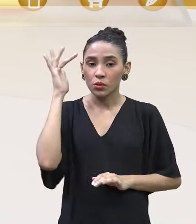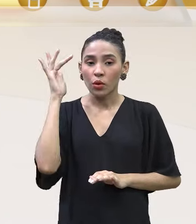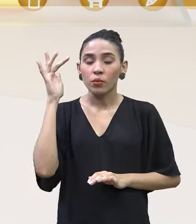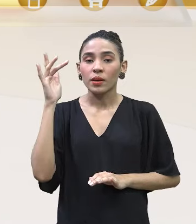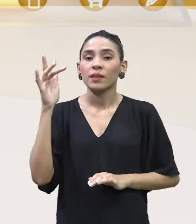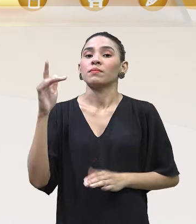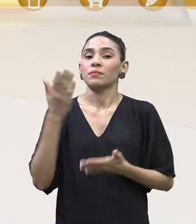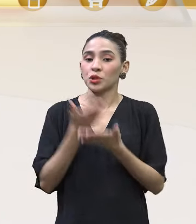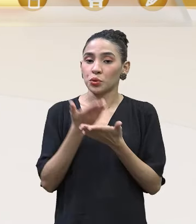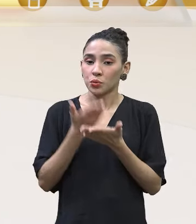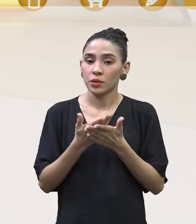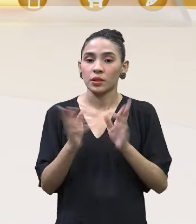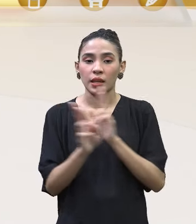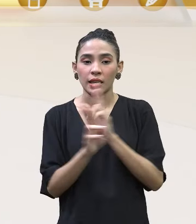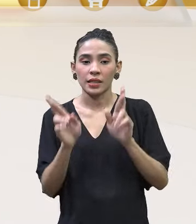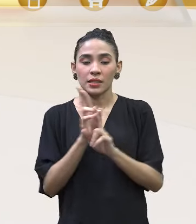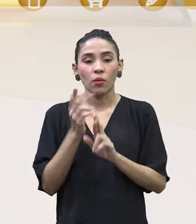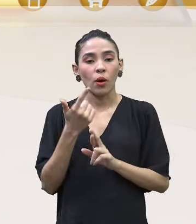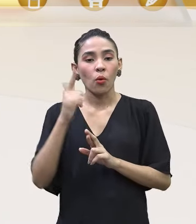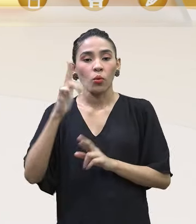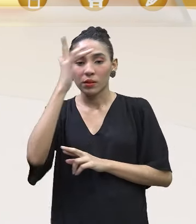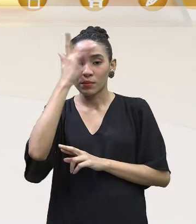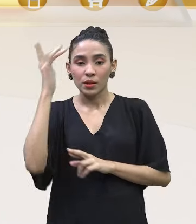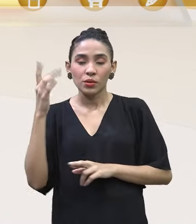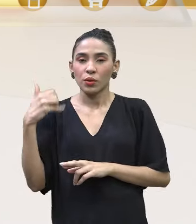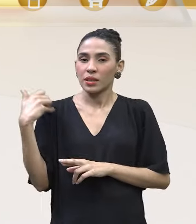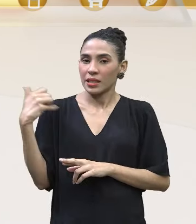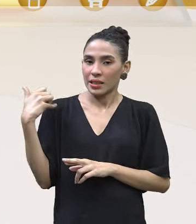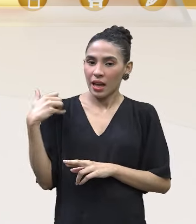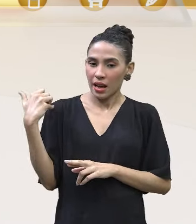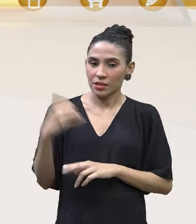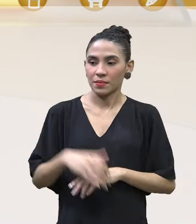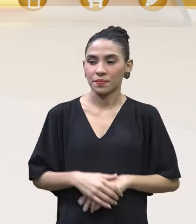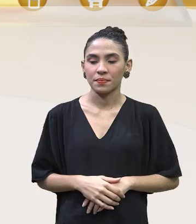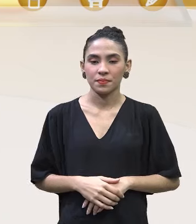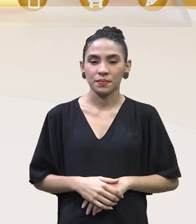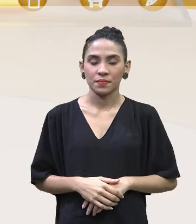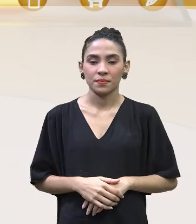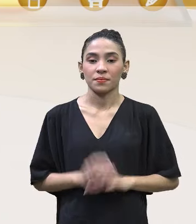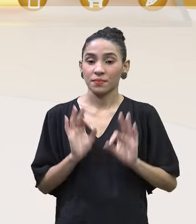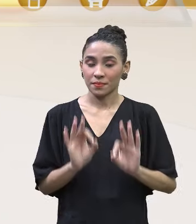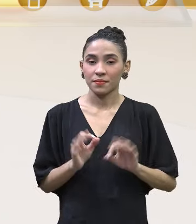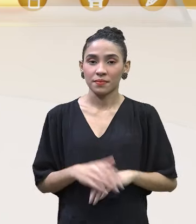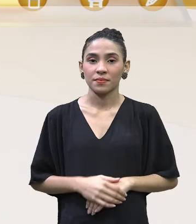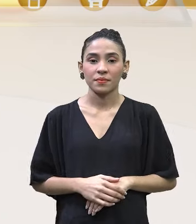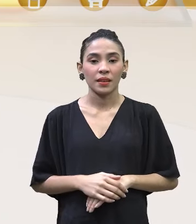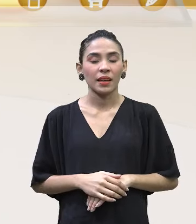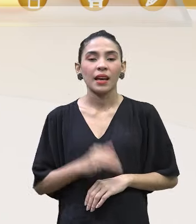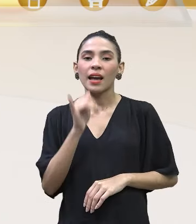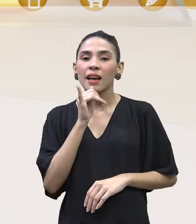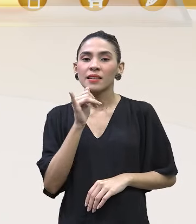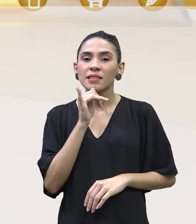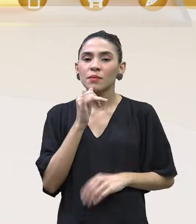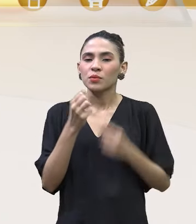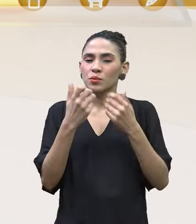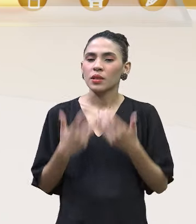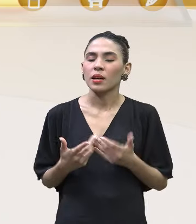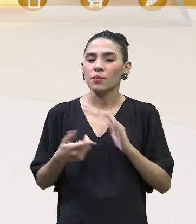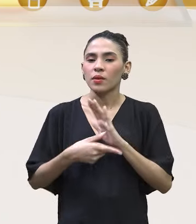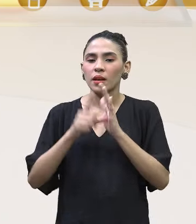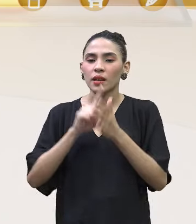pessoas que estão estudando em relação ao total de pessoas na mes mesma idade né professora Exatamente é aquilo que nós falamos ainda pouco